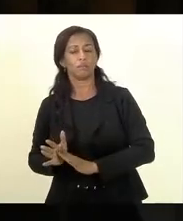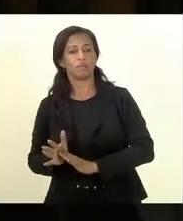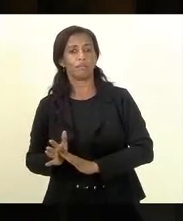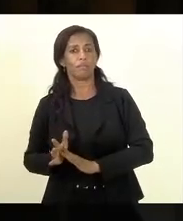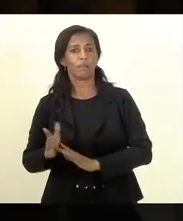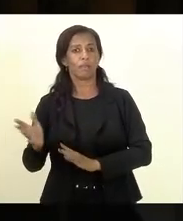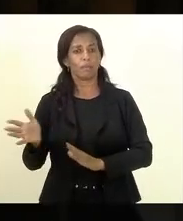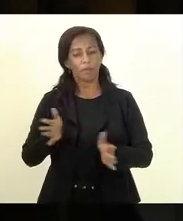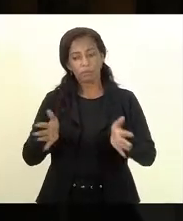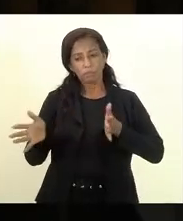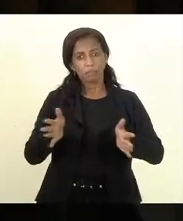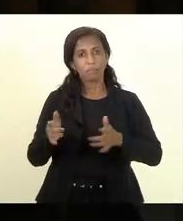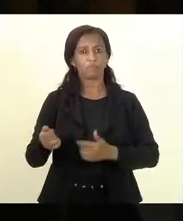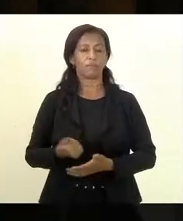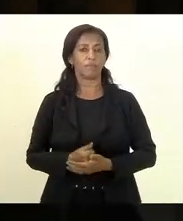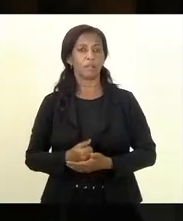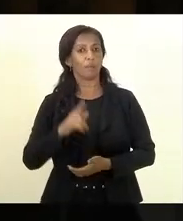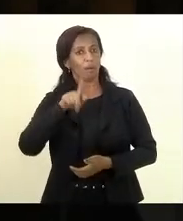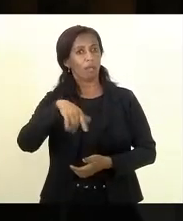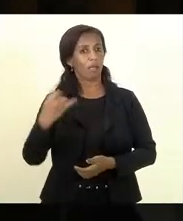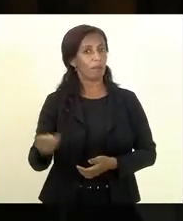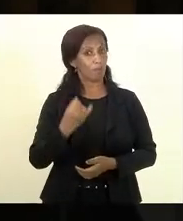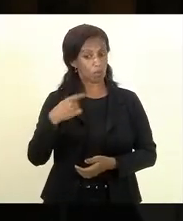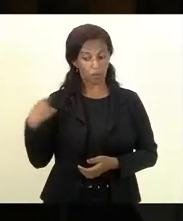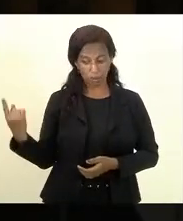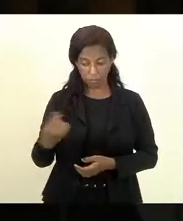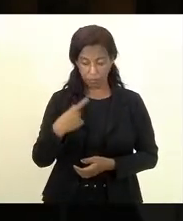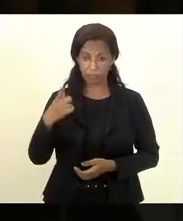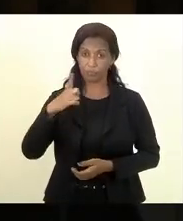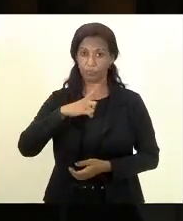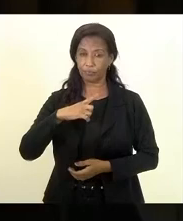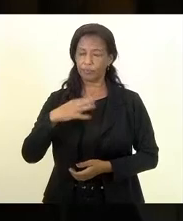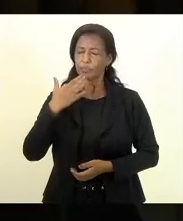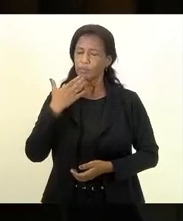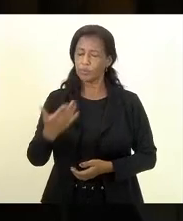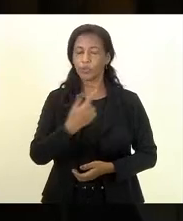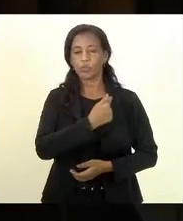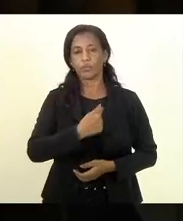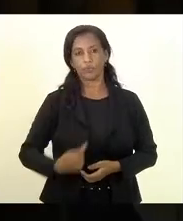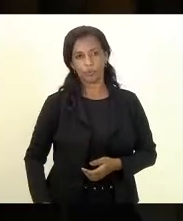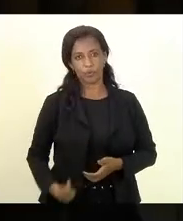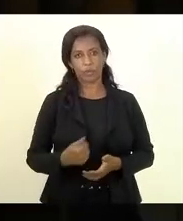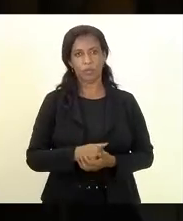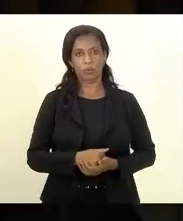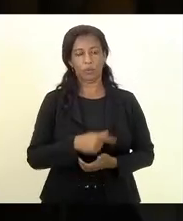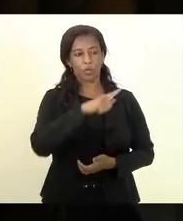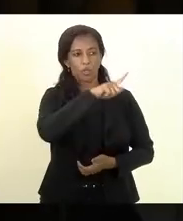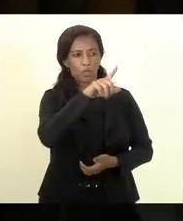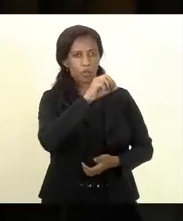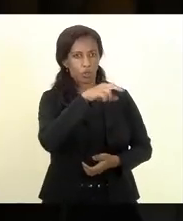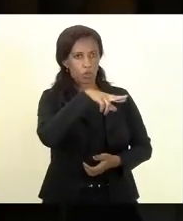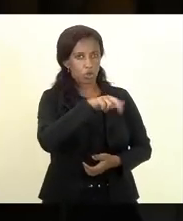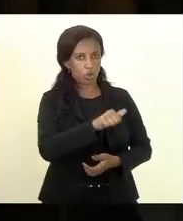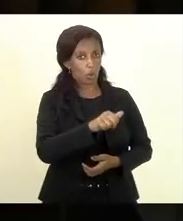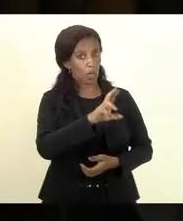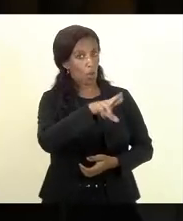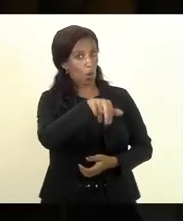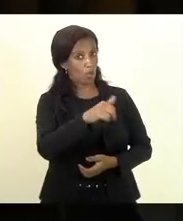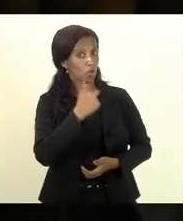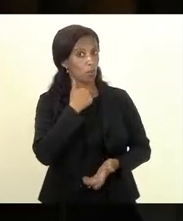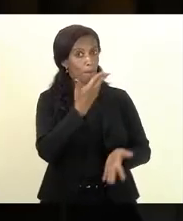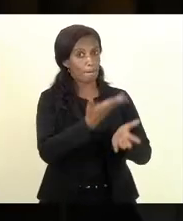se desafiar. Então é muito importante que a gente tenha, eu faço aqui um apelo ao governador, a Zona Oeste não pode perder a sua